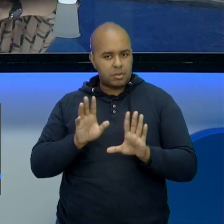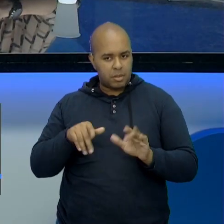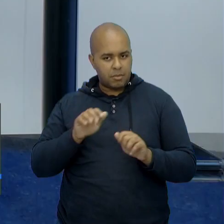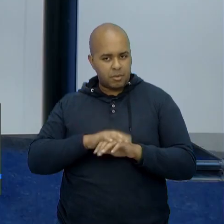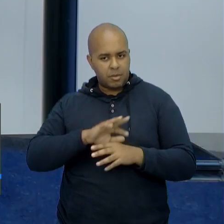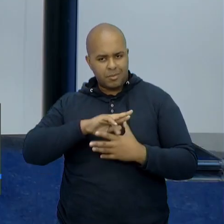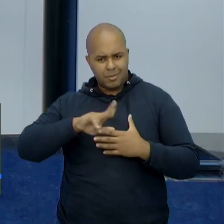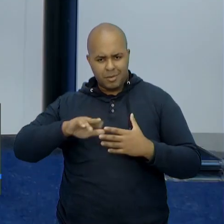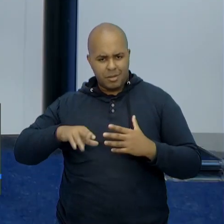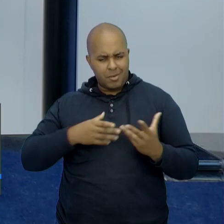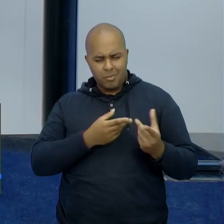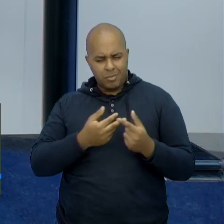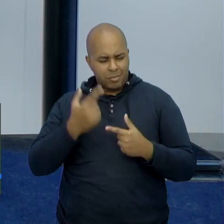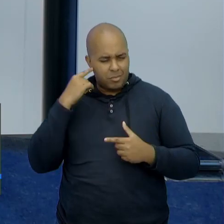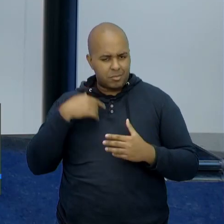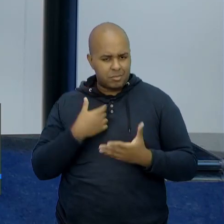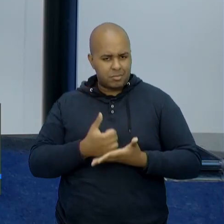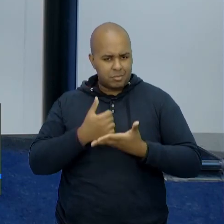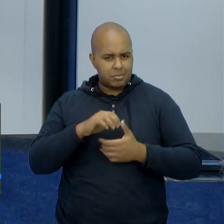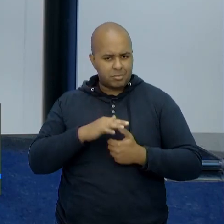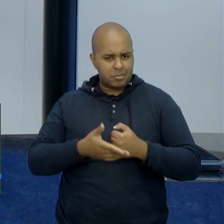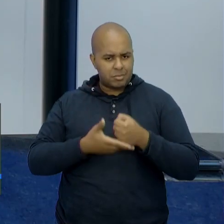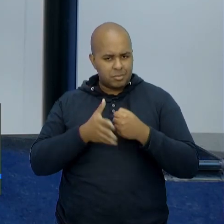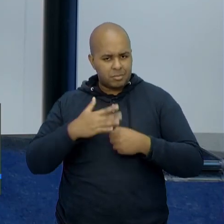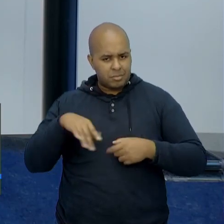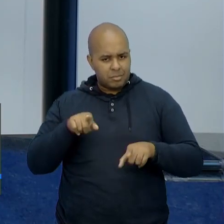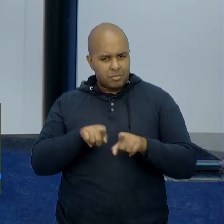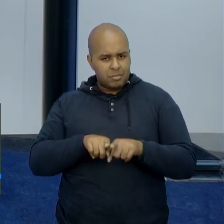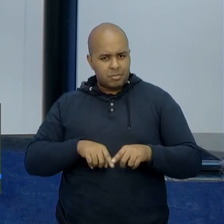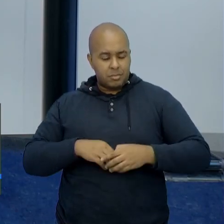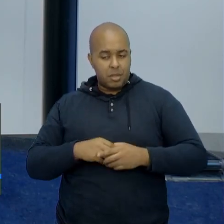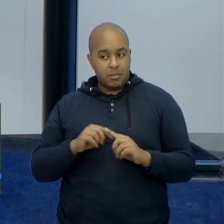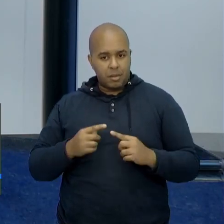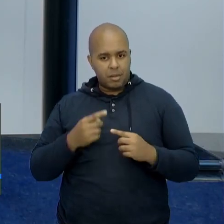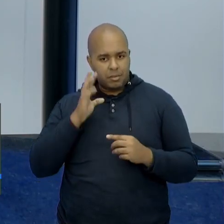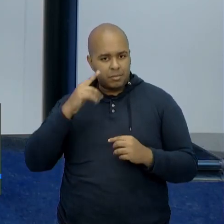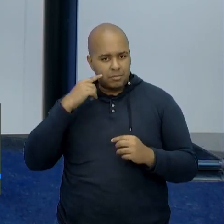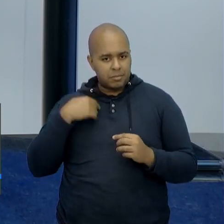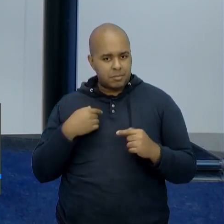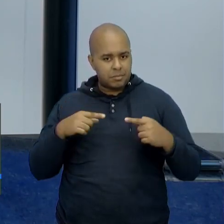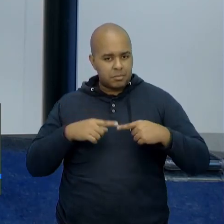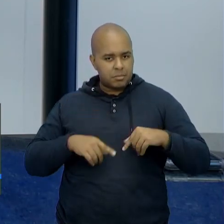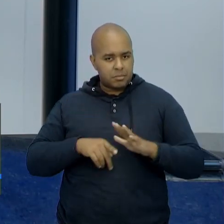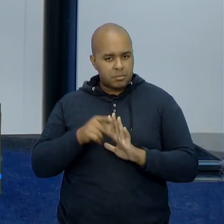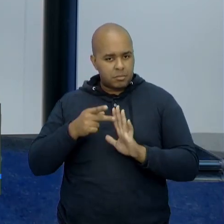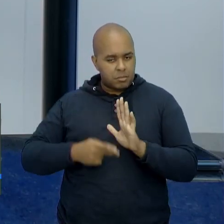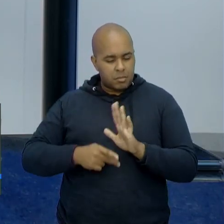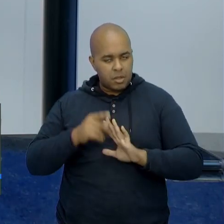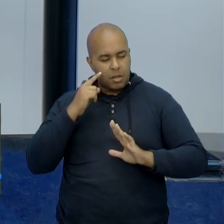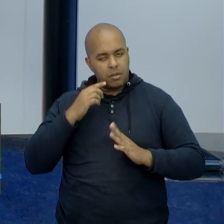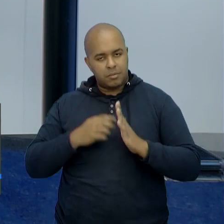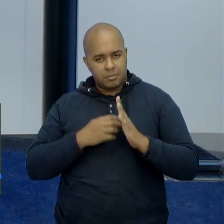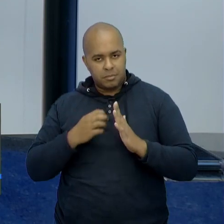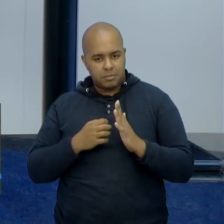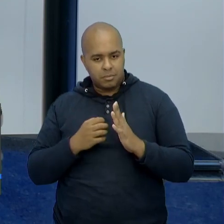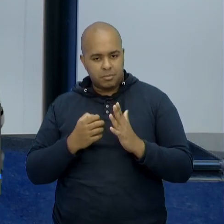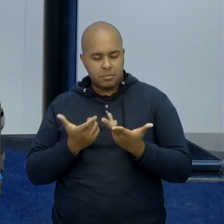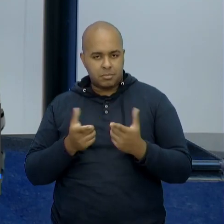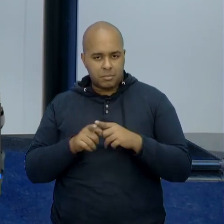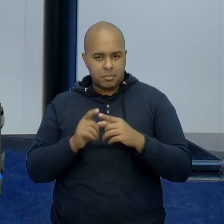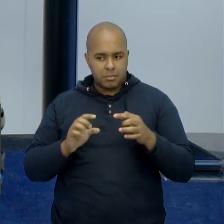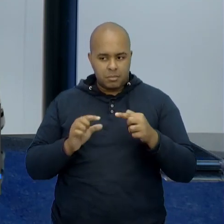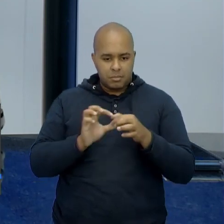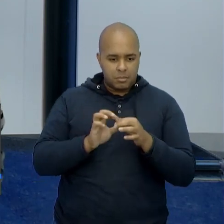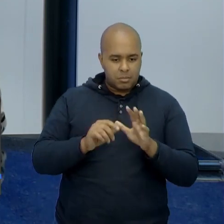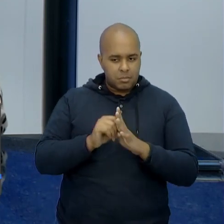fiz várias premiações em sustentabilidade, mas premiações ligadas aos projetos das empresas